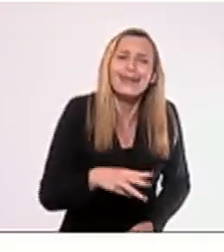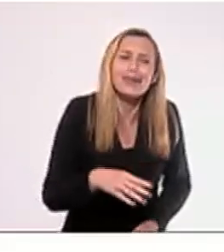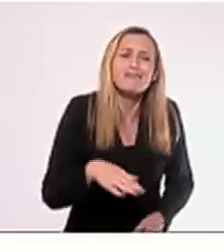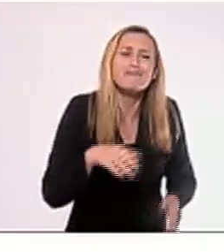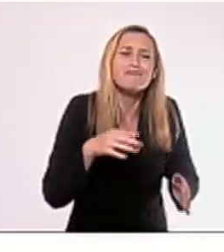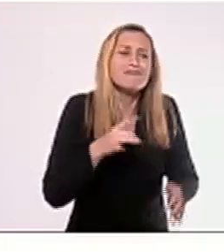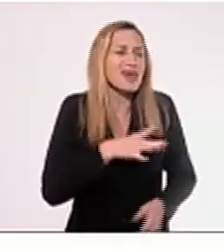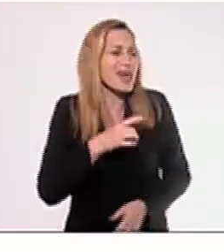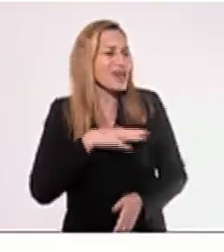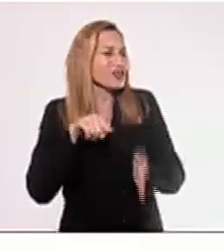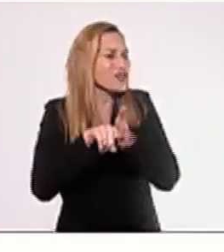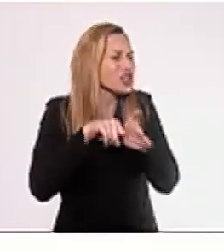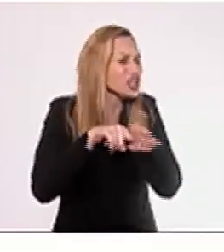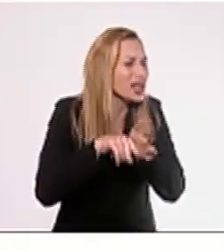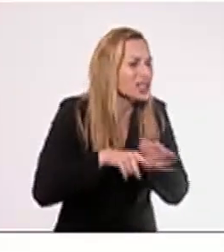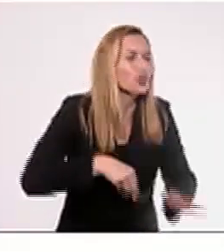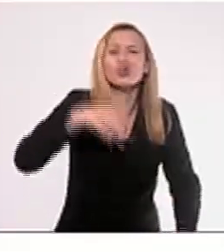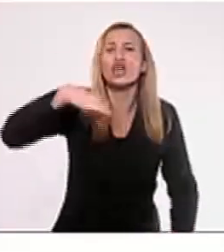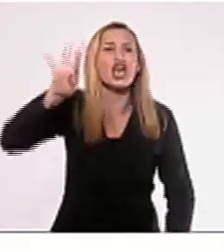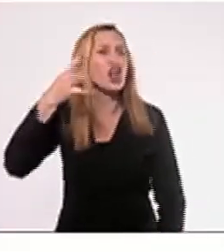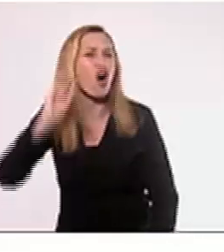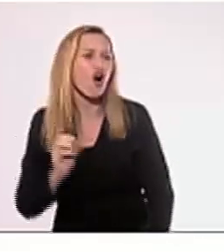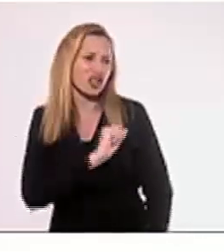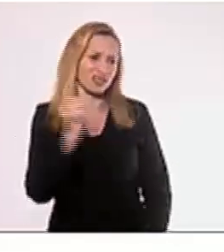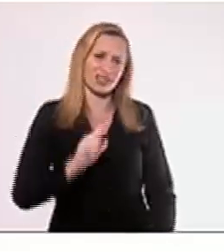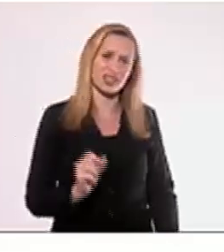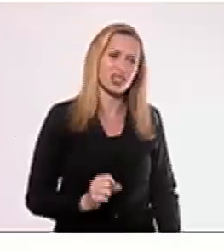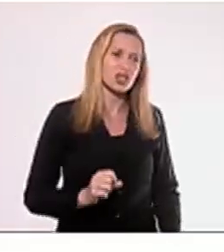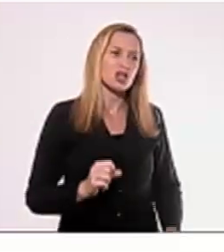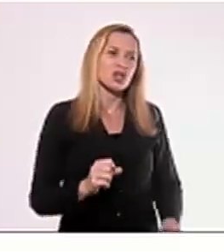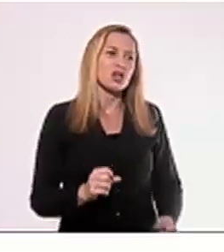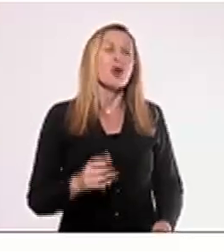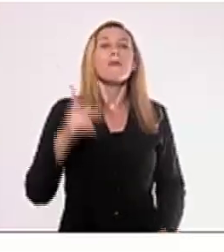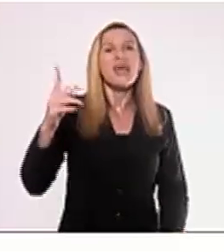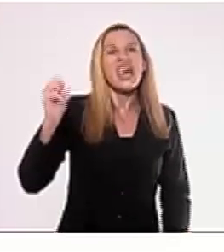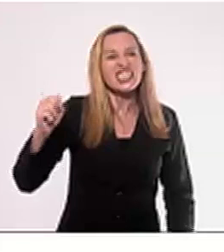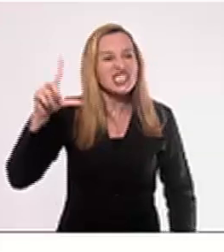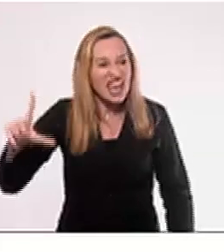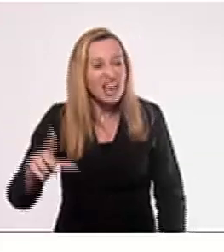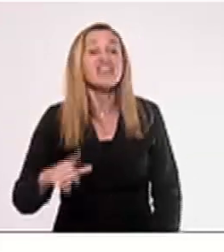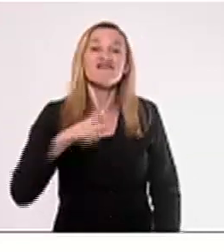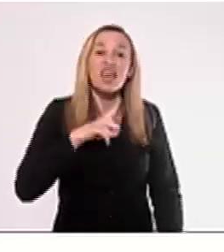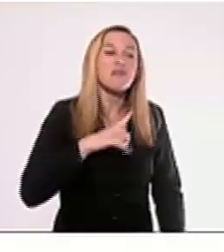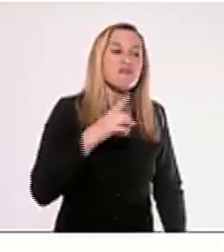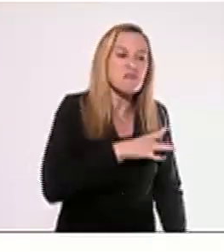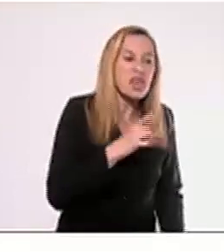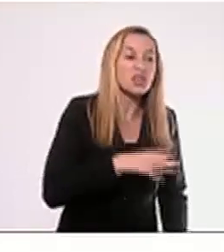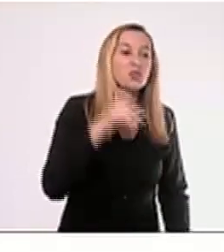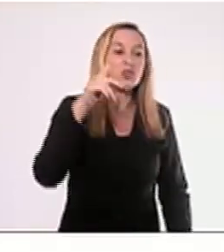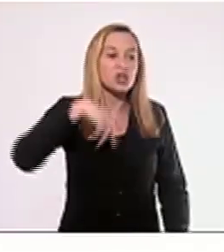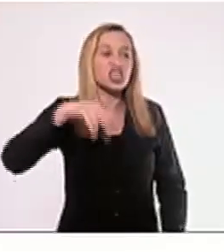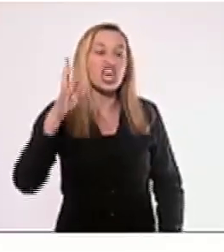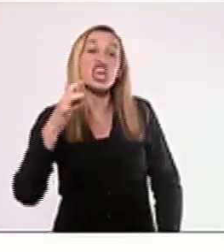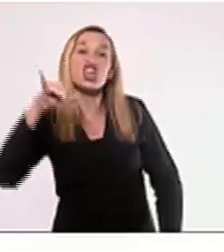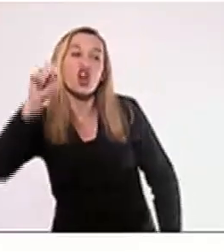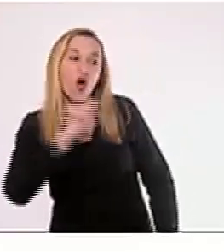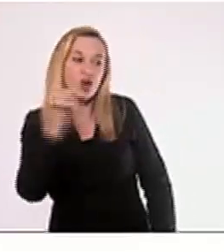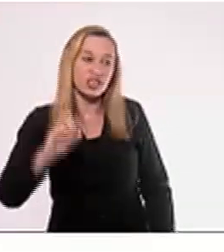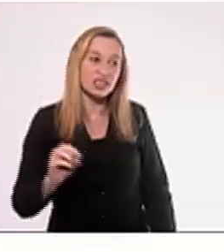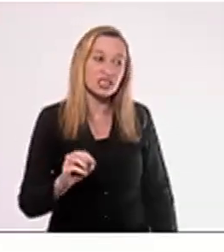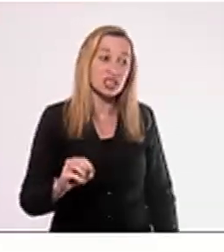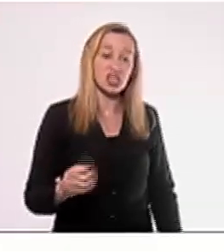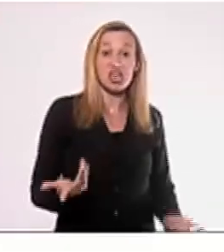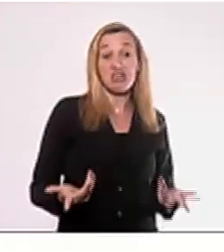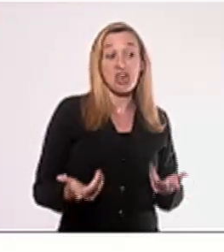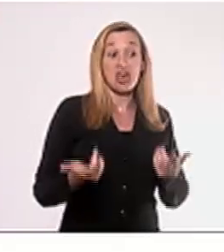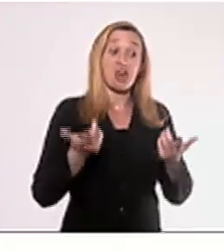tem medo do Queiroz? O próprio PSL tem medo do Queiroz. Por isso, não vai nos dizer